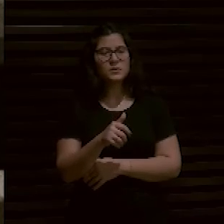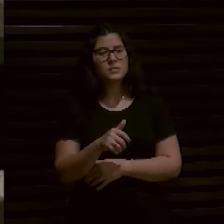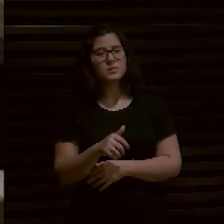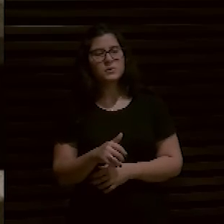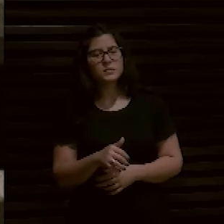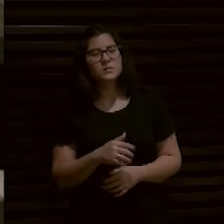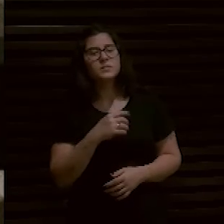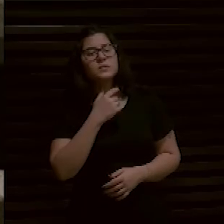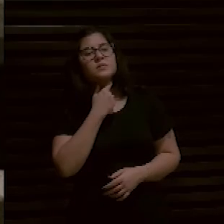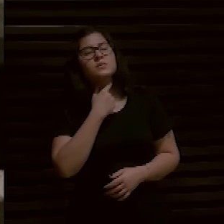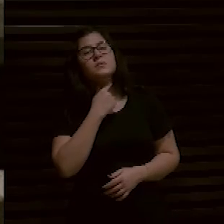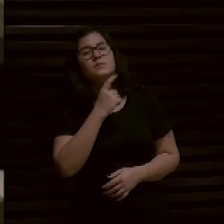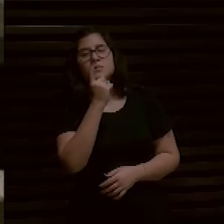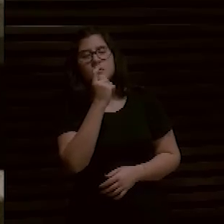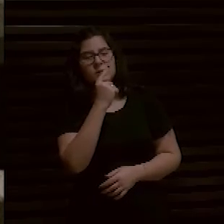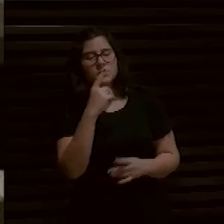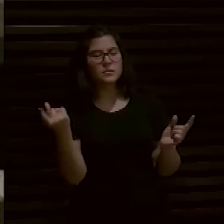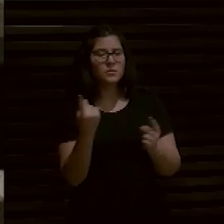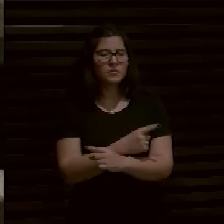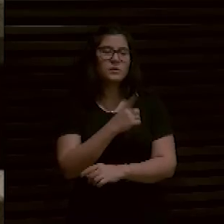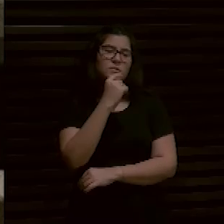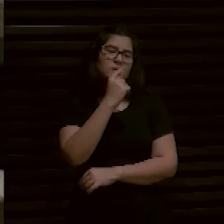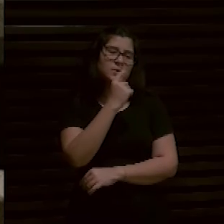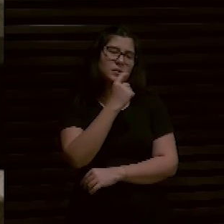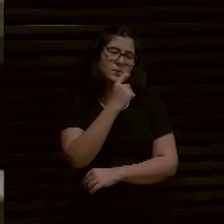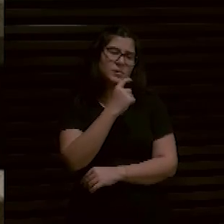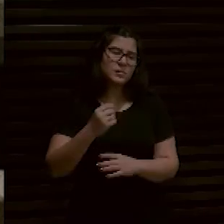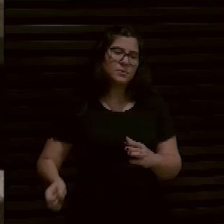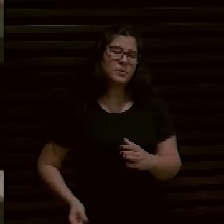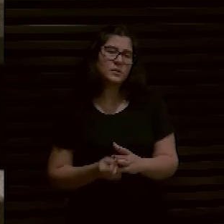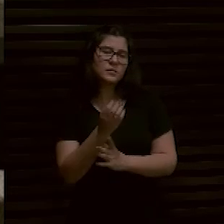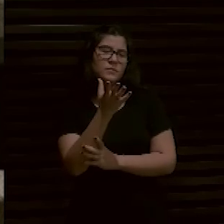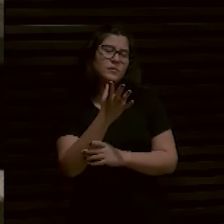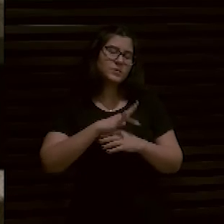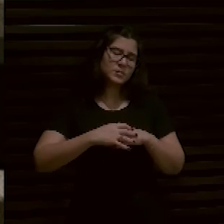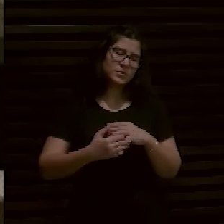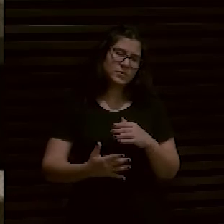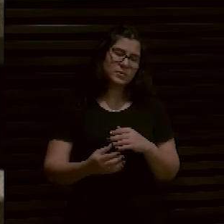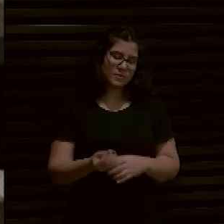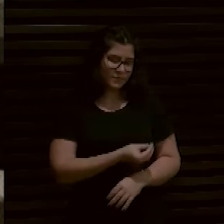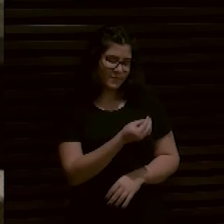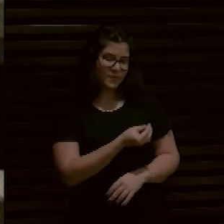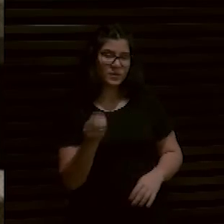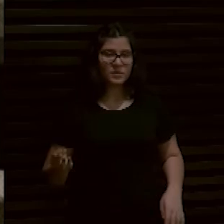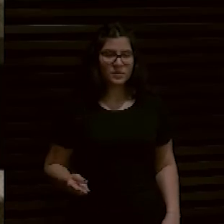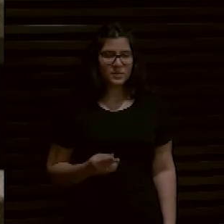Pelo contrário, a água que eu lhe der será nele uma fonte a jorrar para a vida